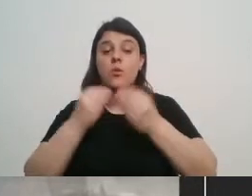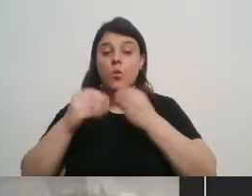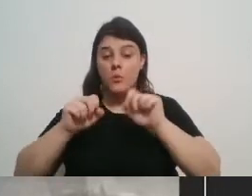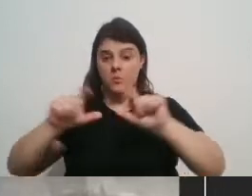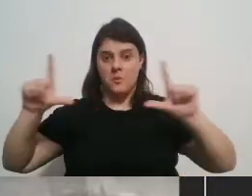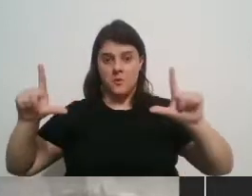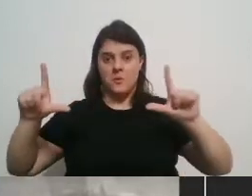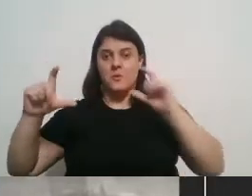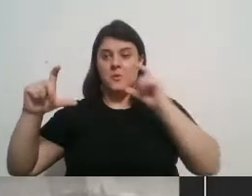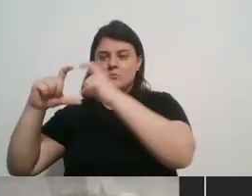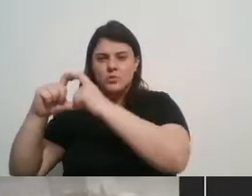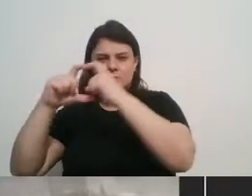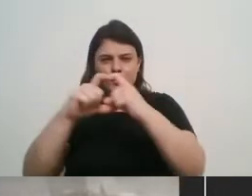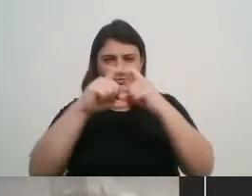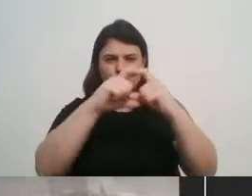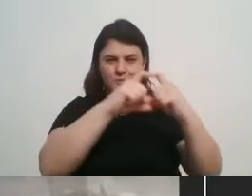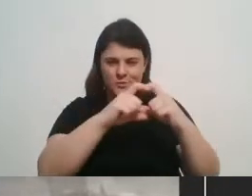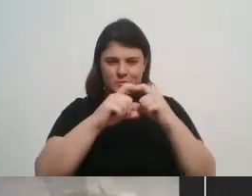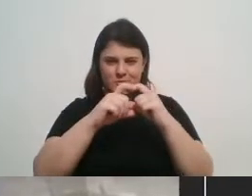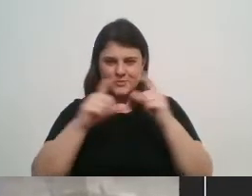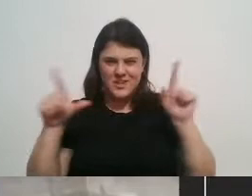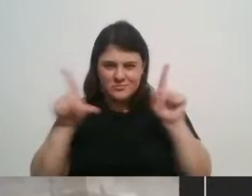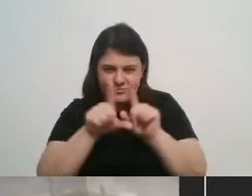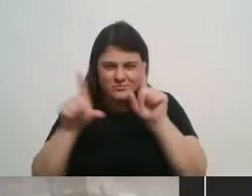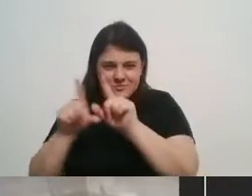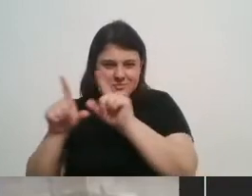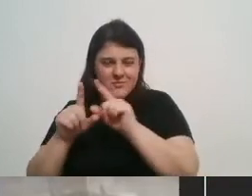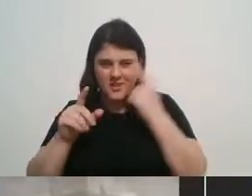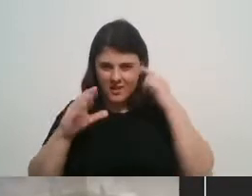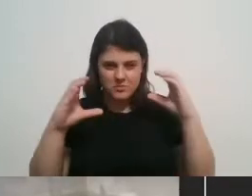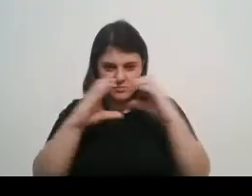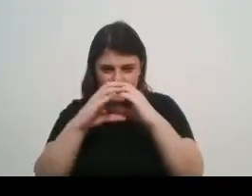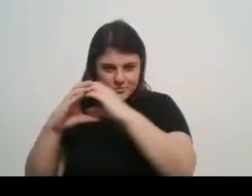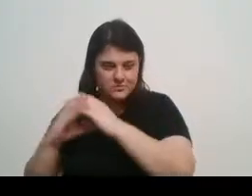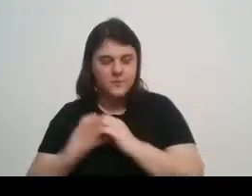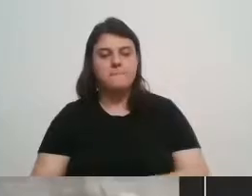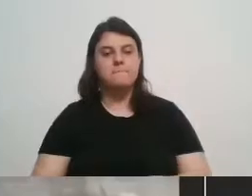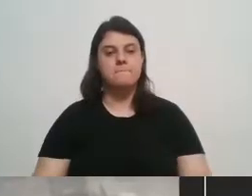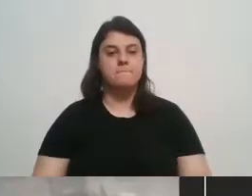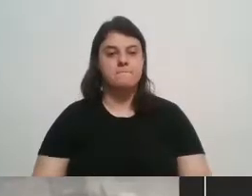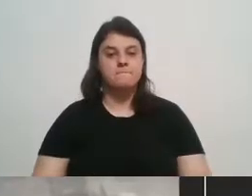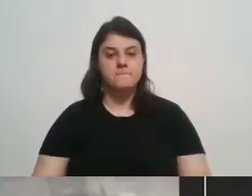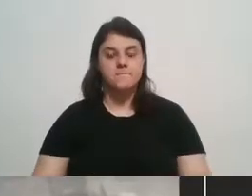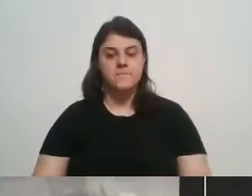em pequenos núcleos de ação, né? Aquela coisa meio da fotonovela.